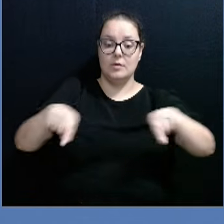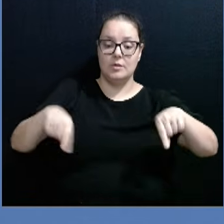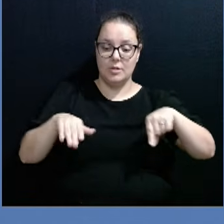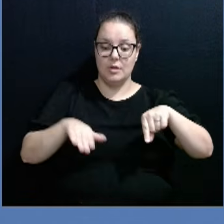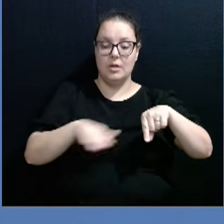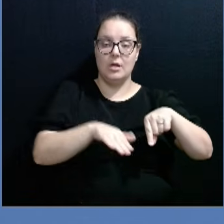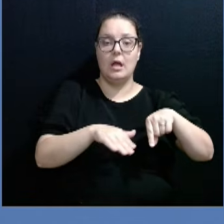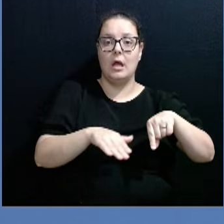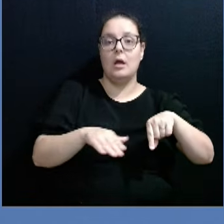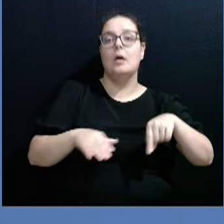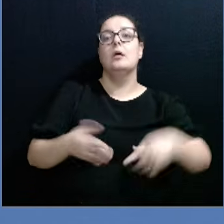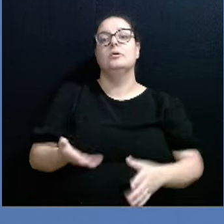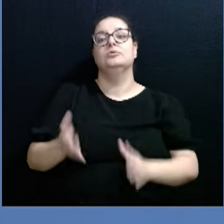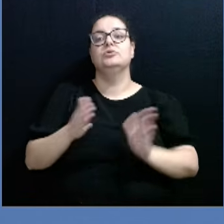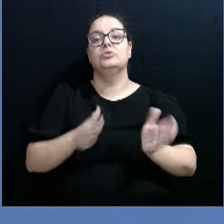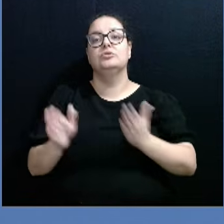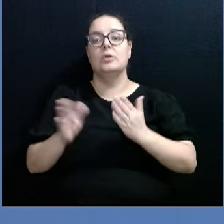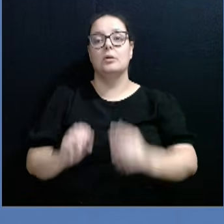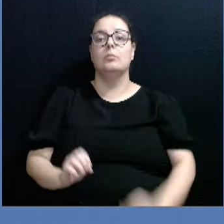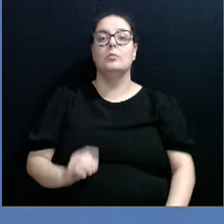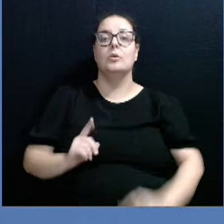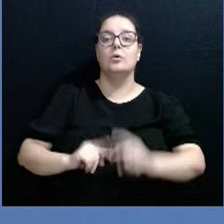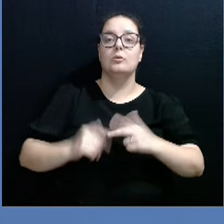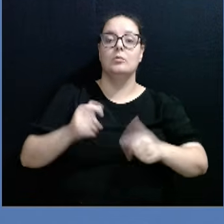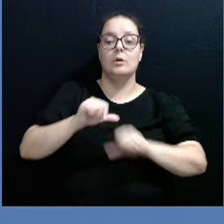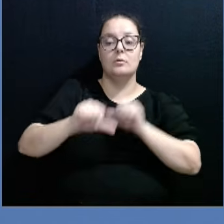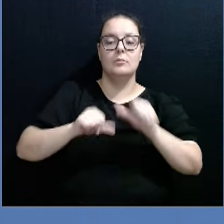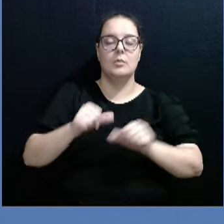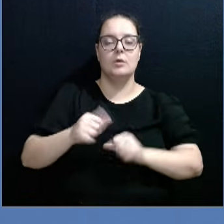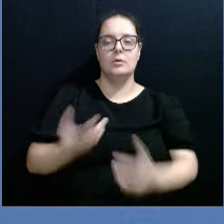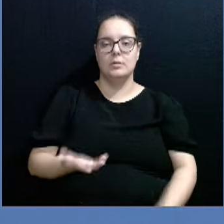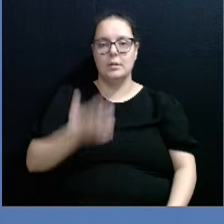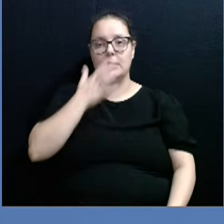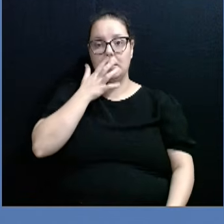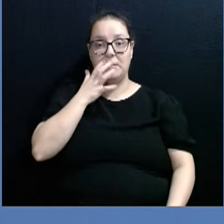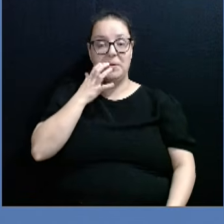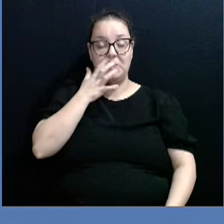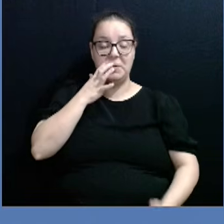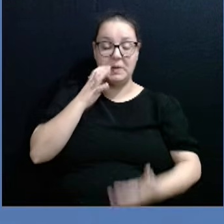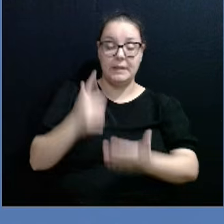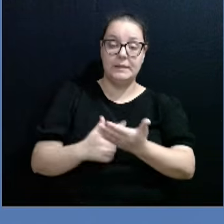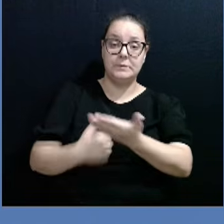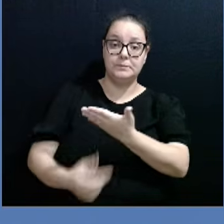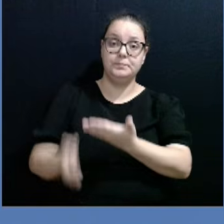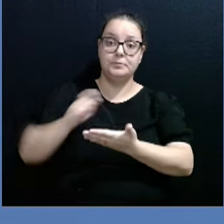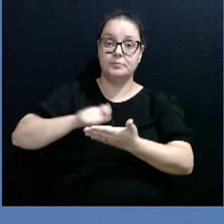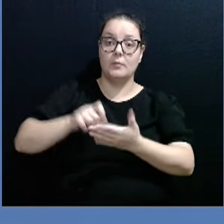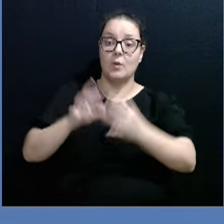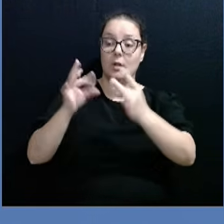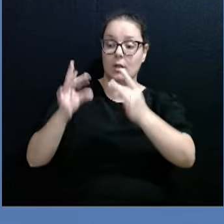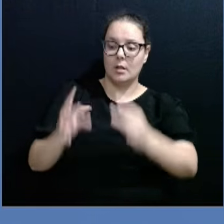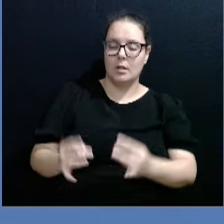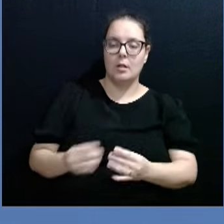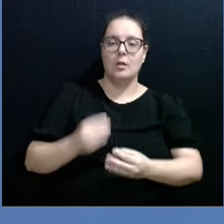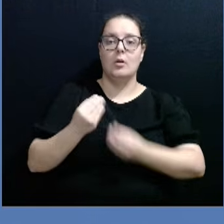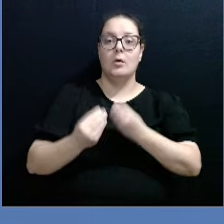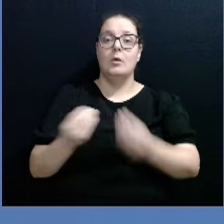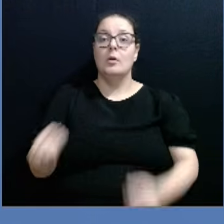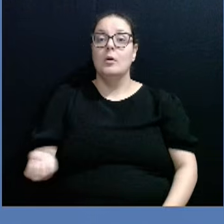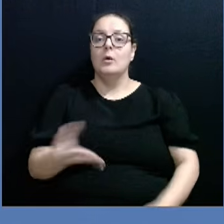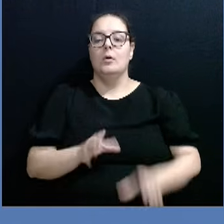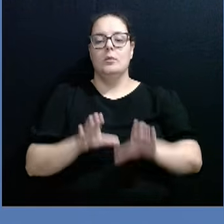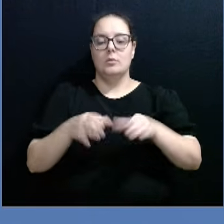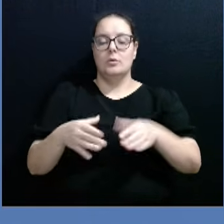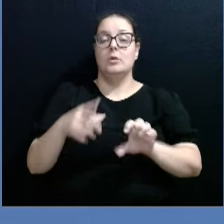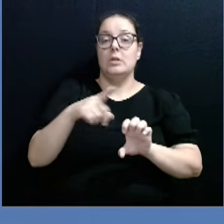criam oportunidades transformadoras. Neste livro, o autor descreve como um novo grupo de empreendedores